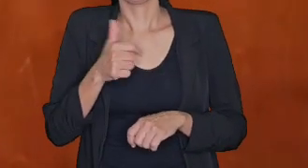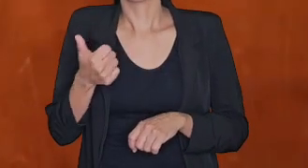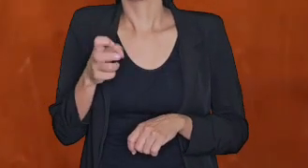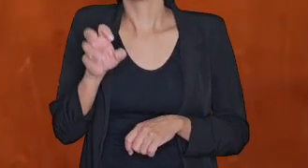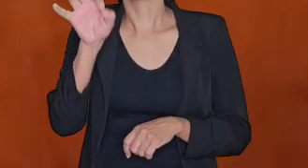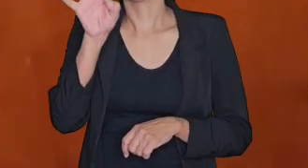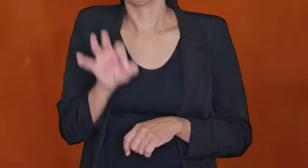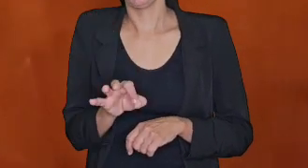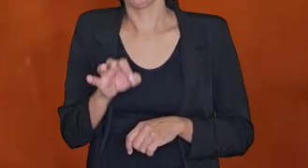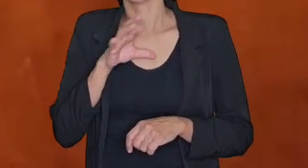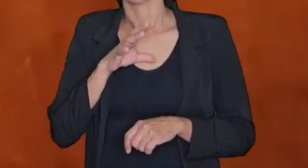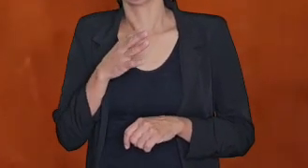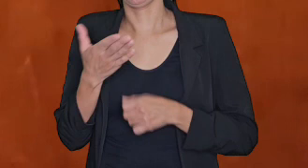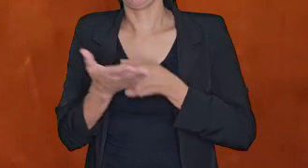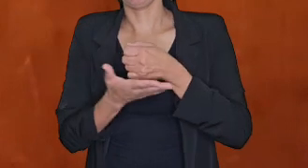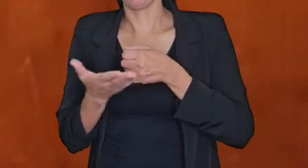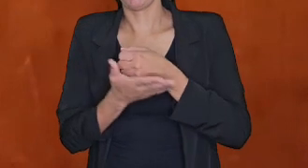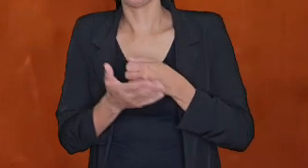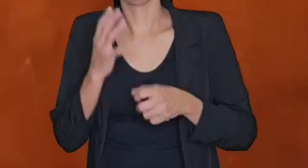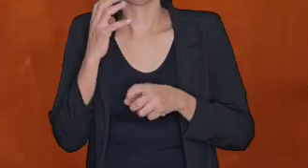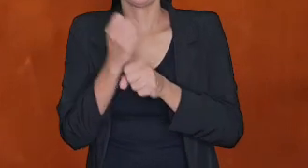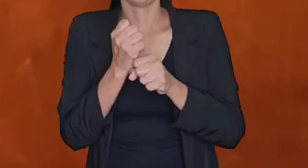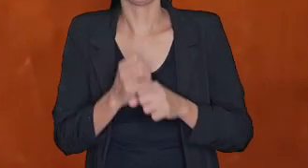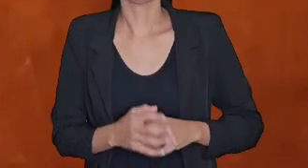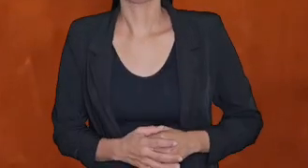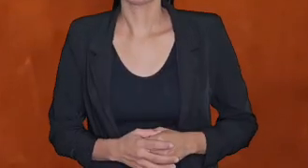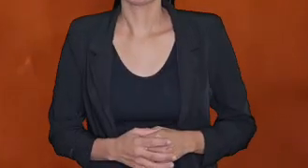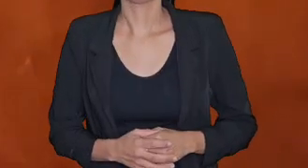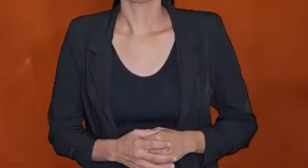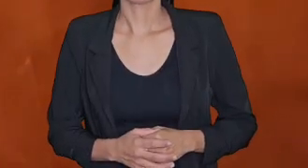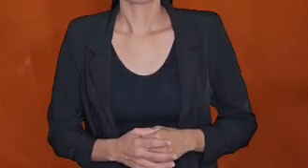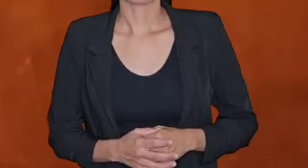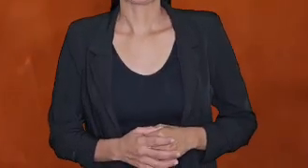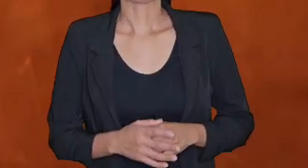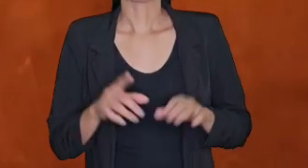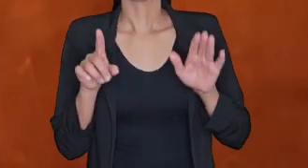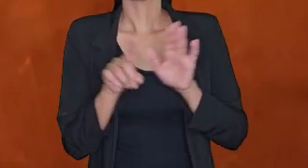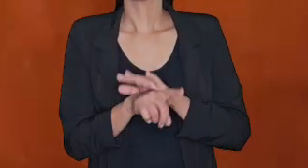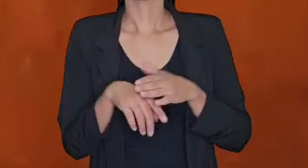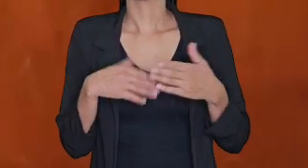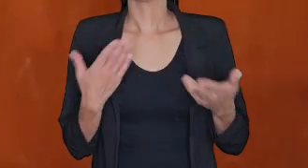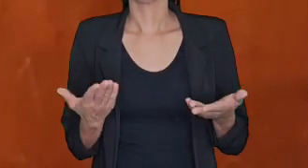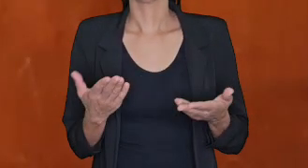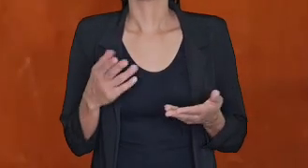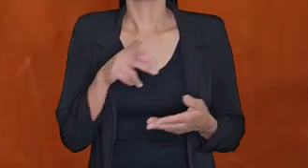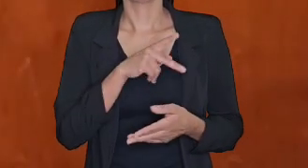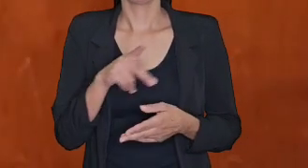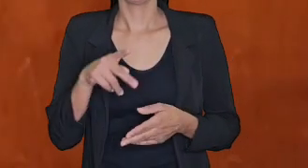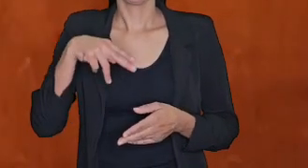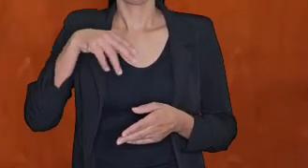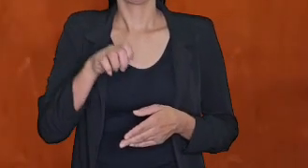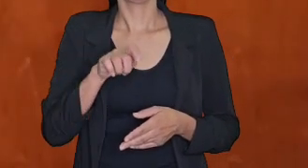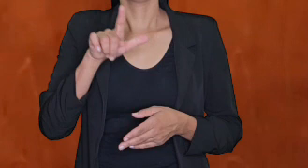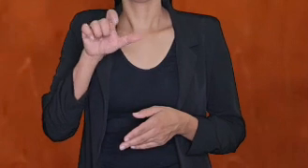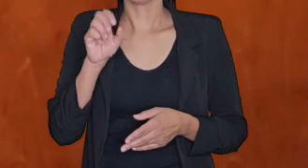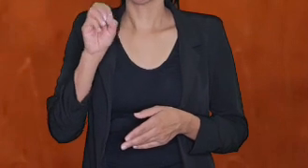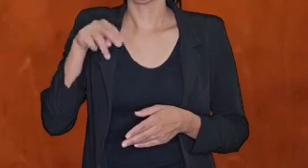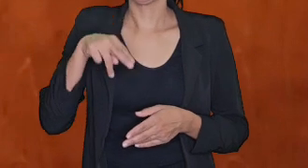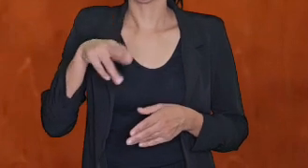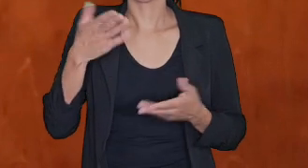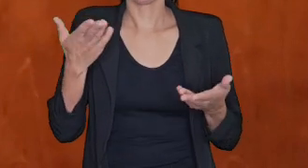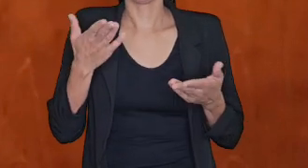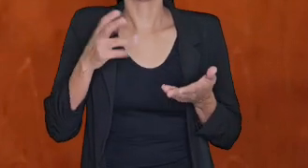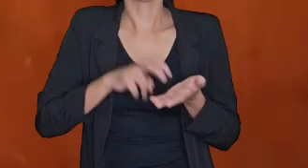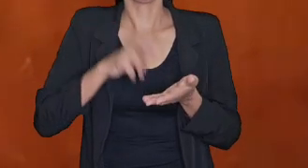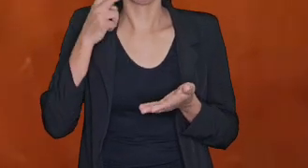pelo que haverá incidência na alíquota de 15%, né, na pessoa física. Diga lá. Vamos lá. Questão, o